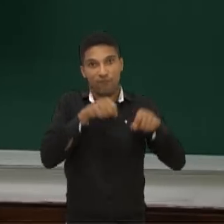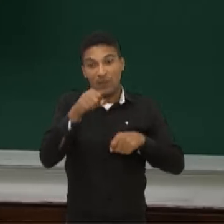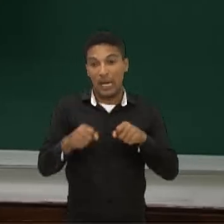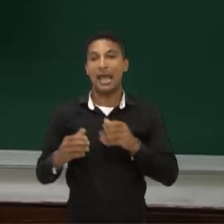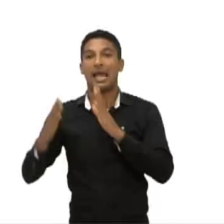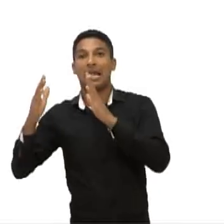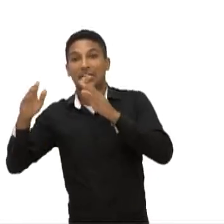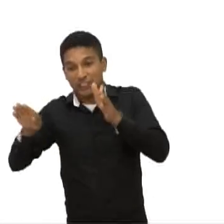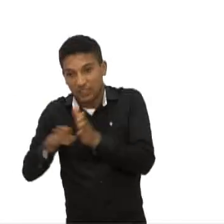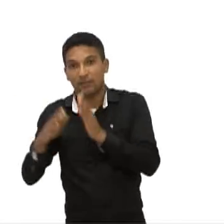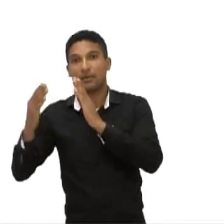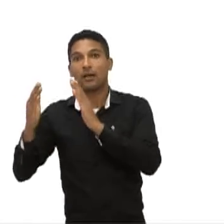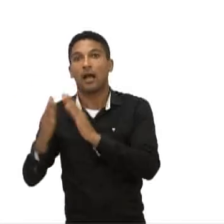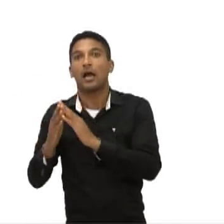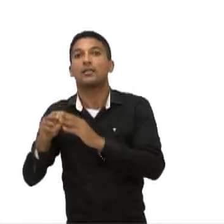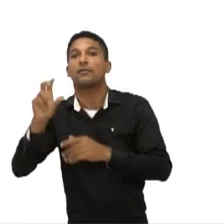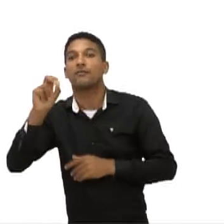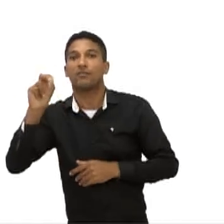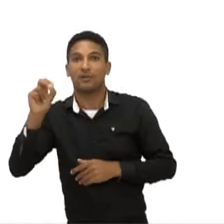bom, pessoal?